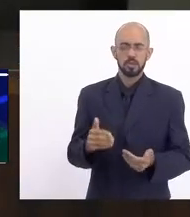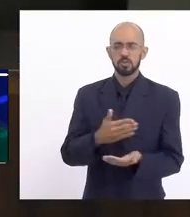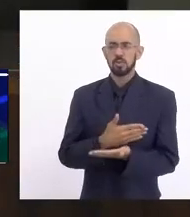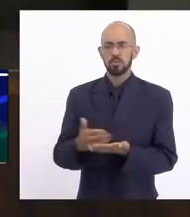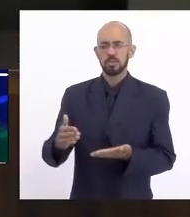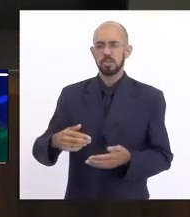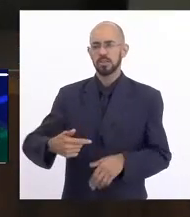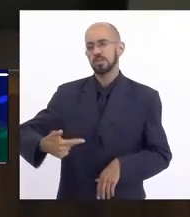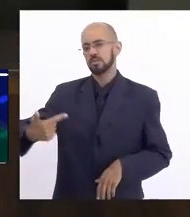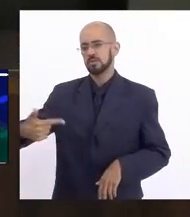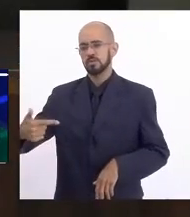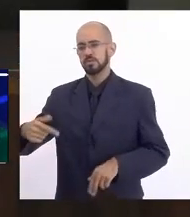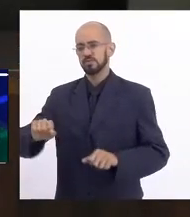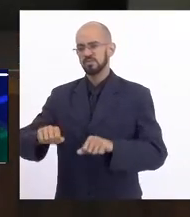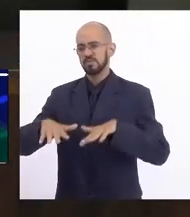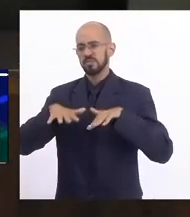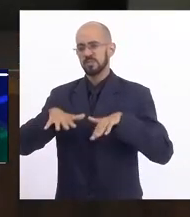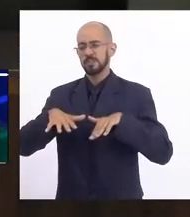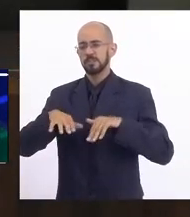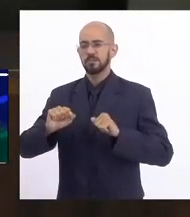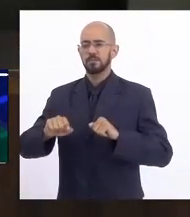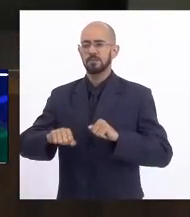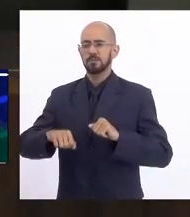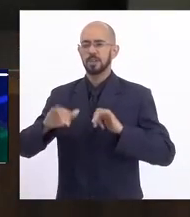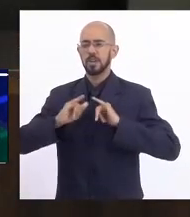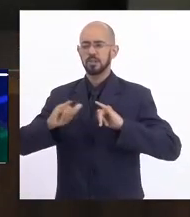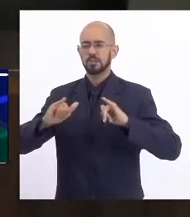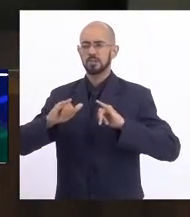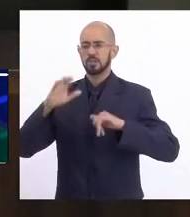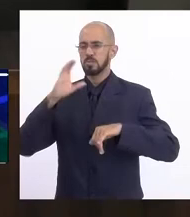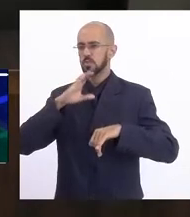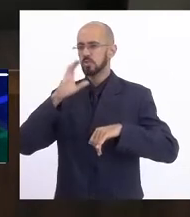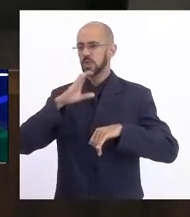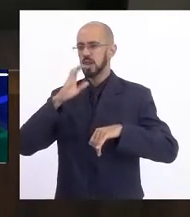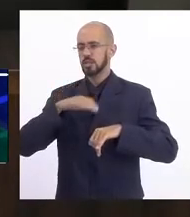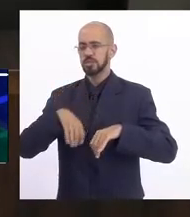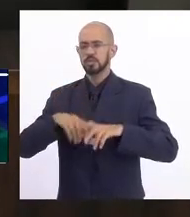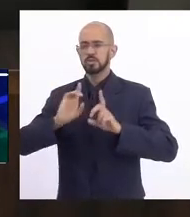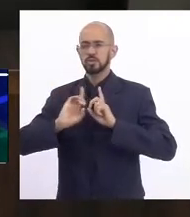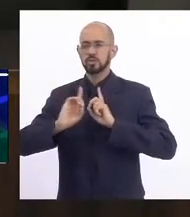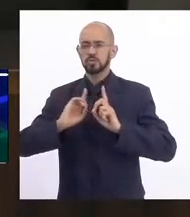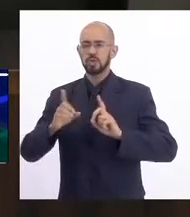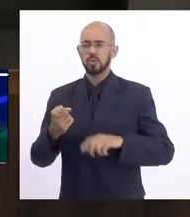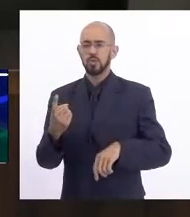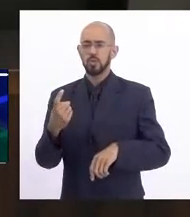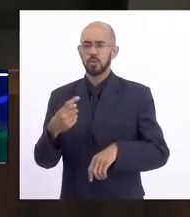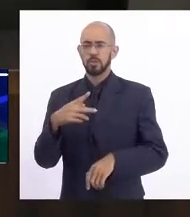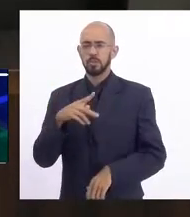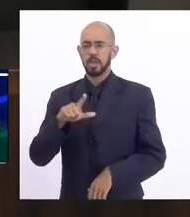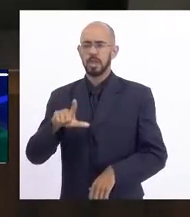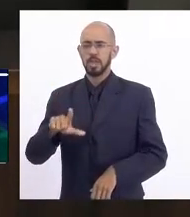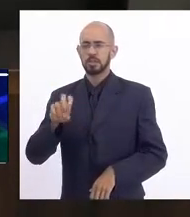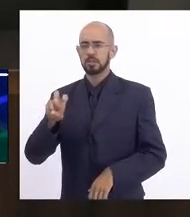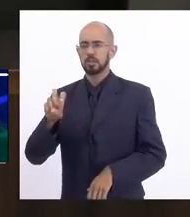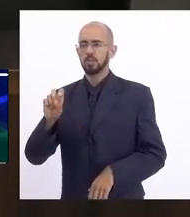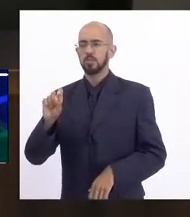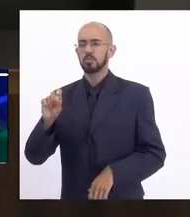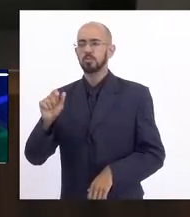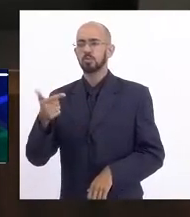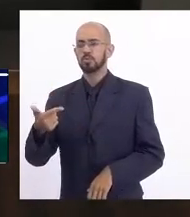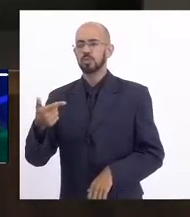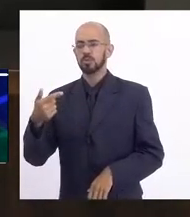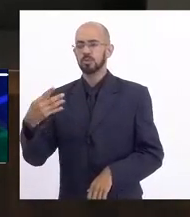14 de dezembro de 2021. Anuncio, em regime de urgência e discussão única, projeto de lei número